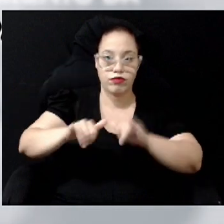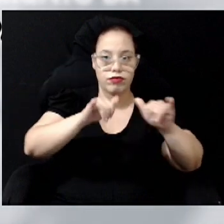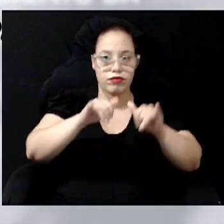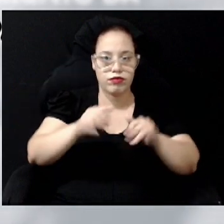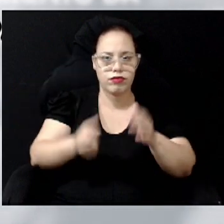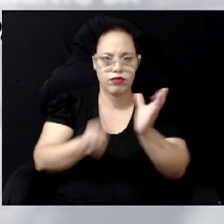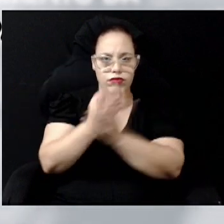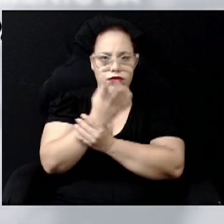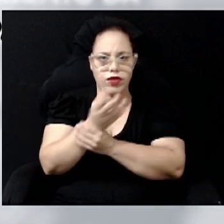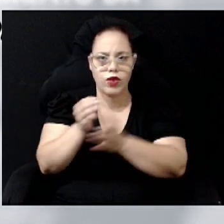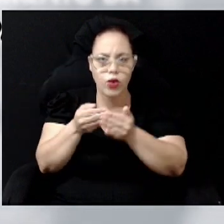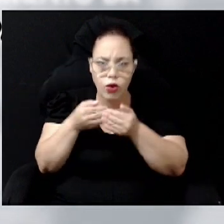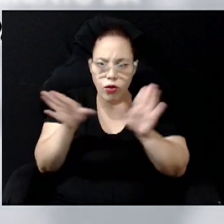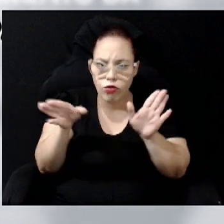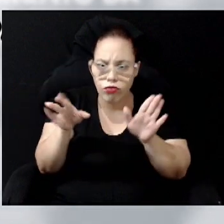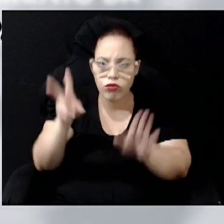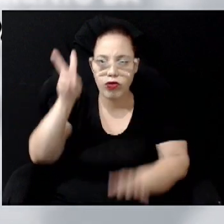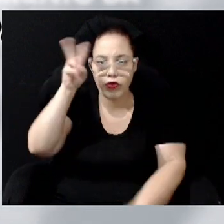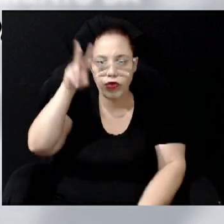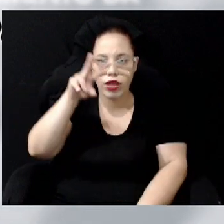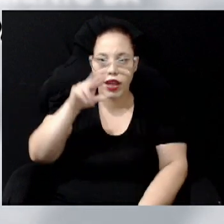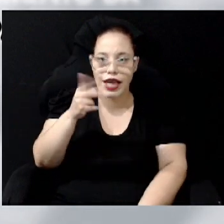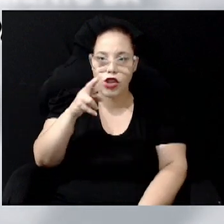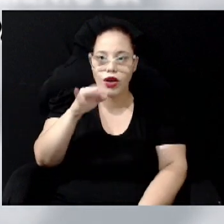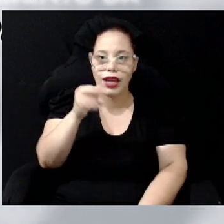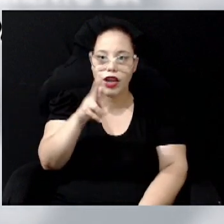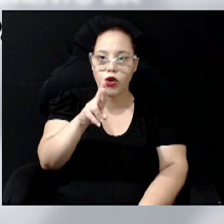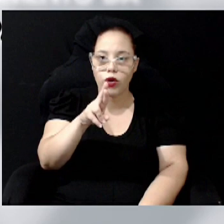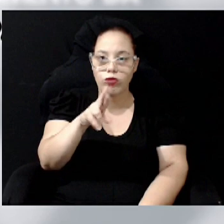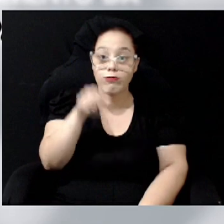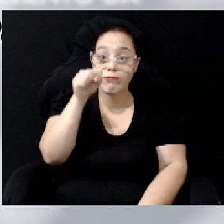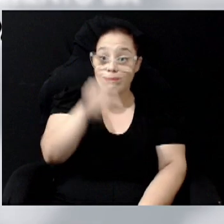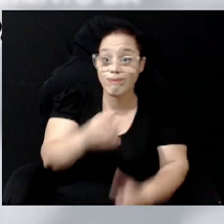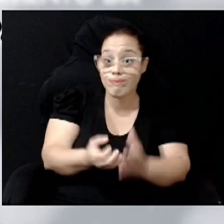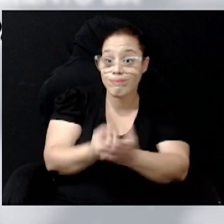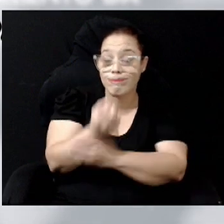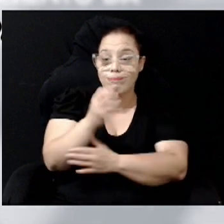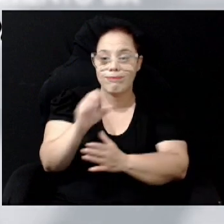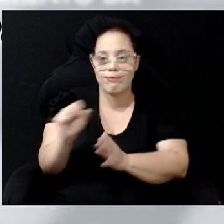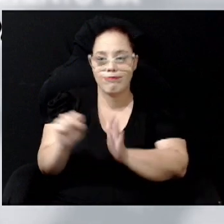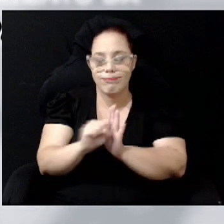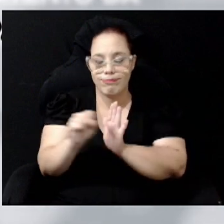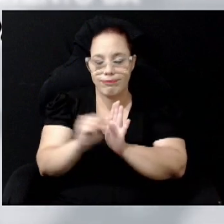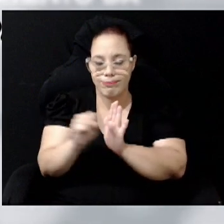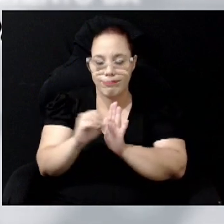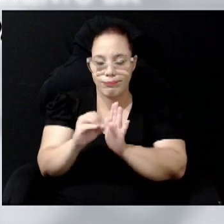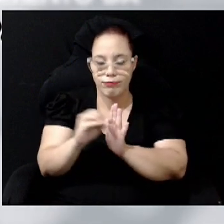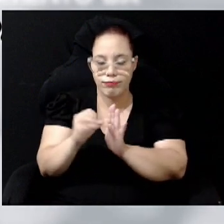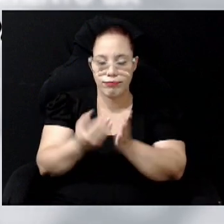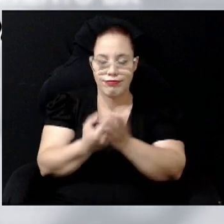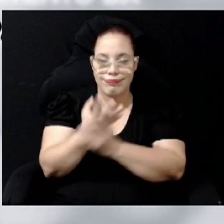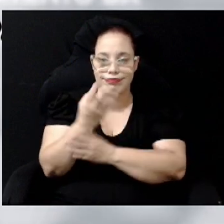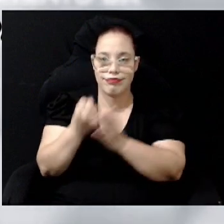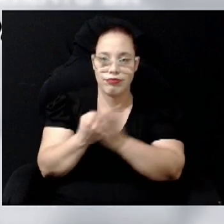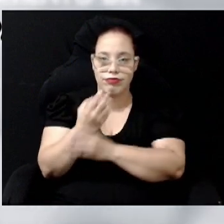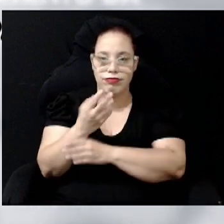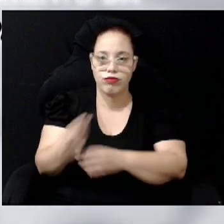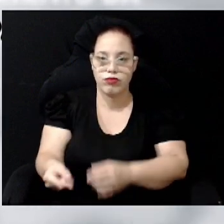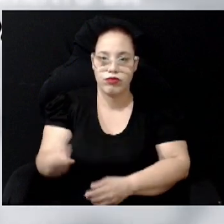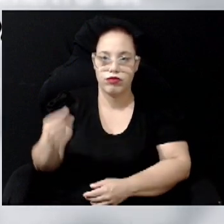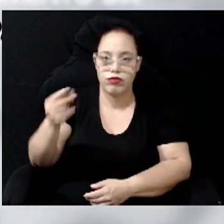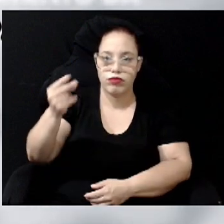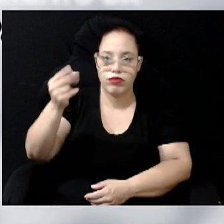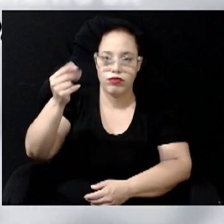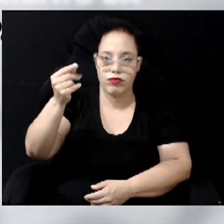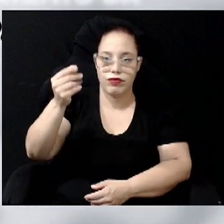uma abertura para o historiador. Isso se iniciou nos anos 80, com o crescimento da economia e das